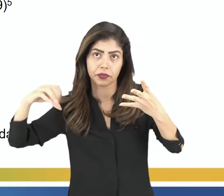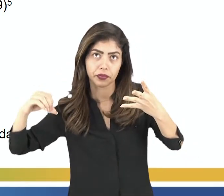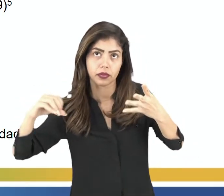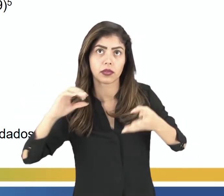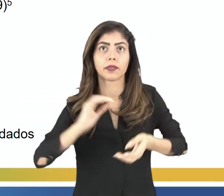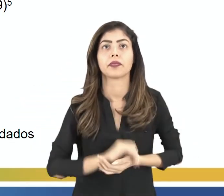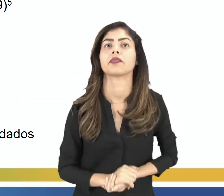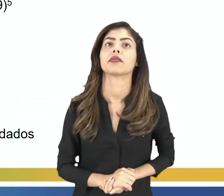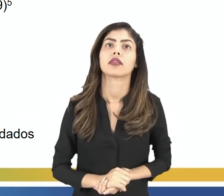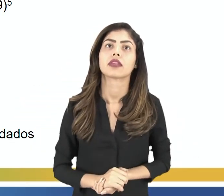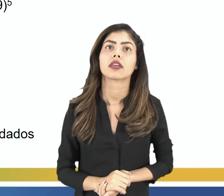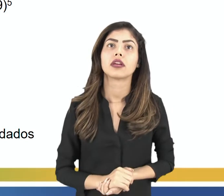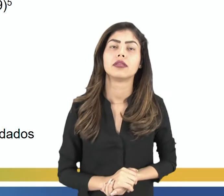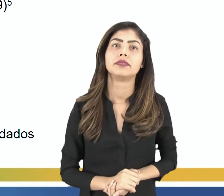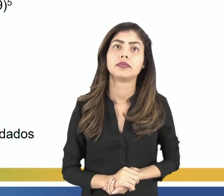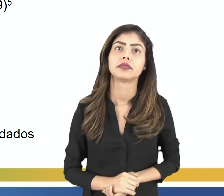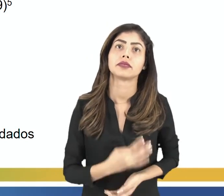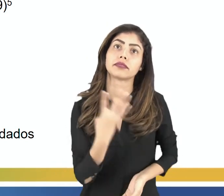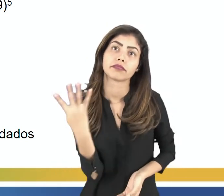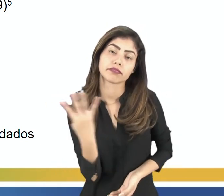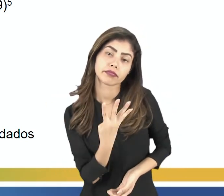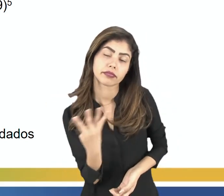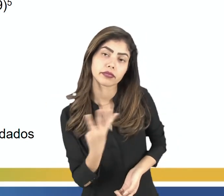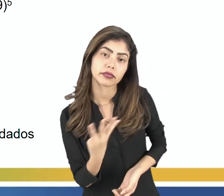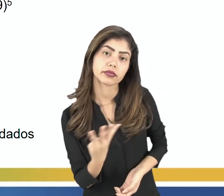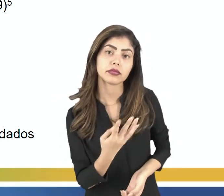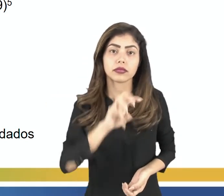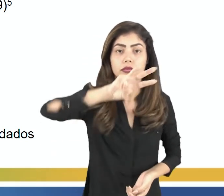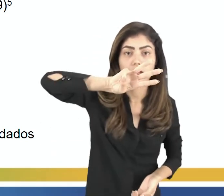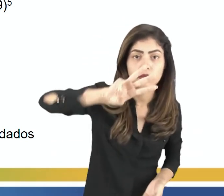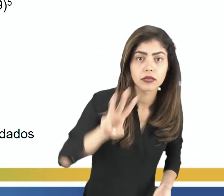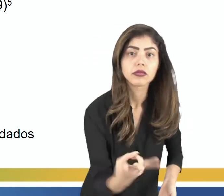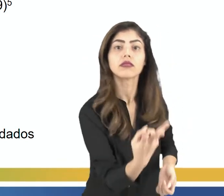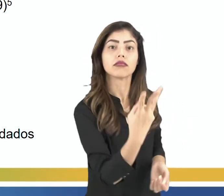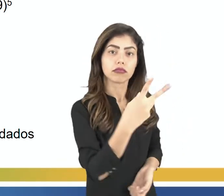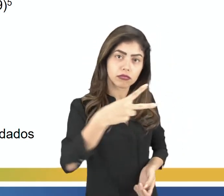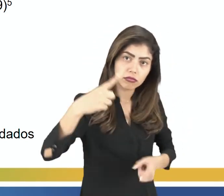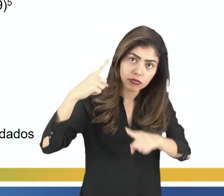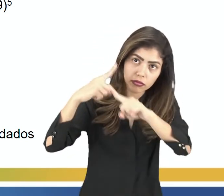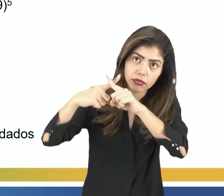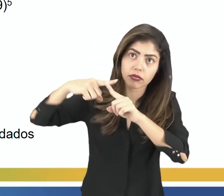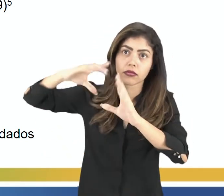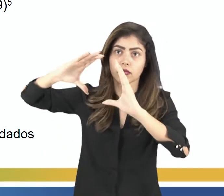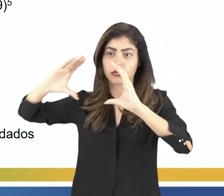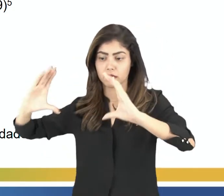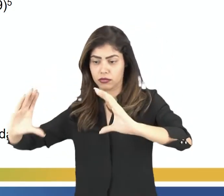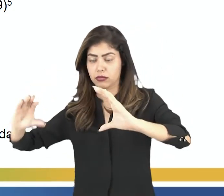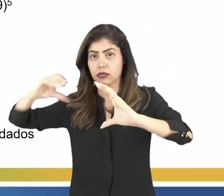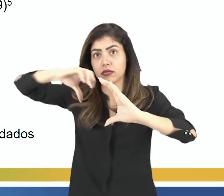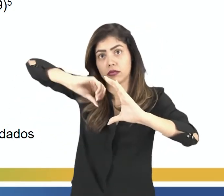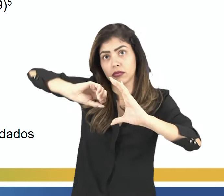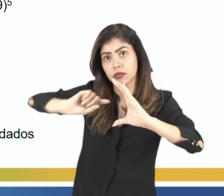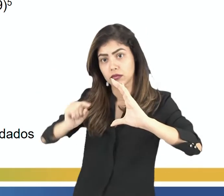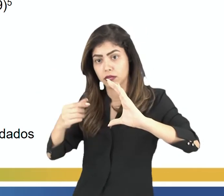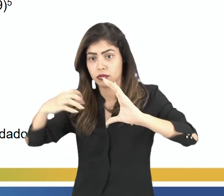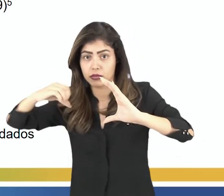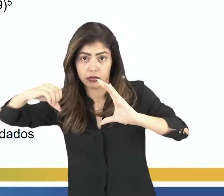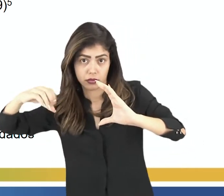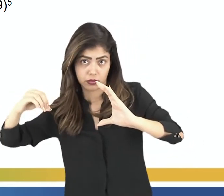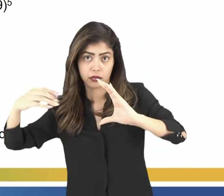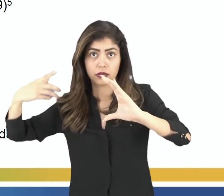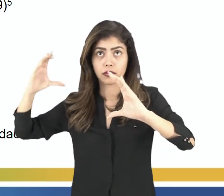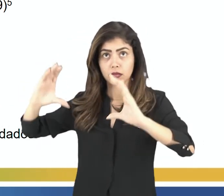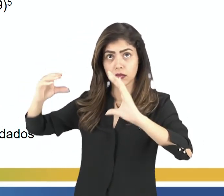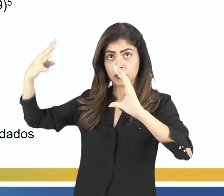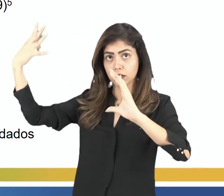vezes 0,99. 4 vezes, que é igual a 3.000 vezes, dentro do parênteses, 0,99